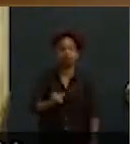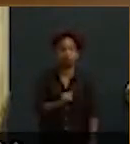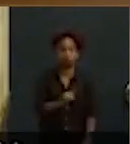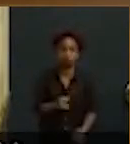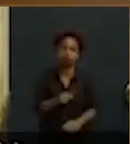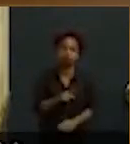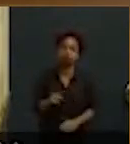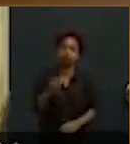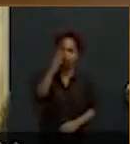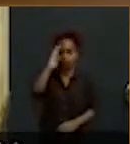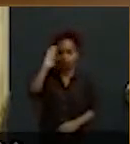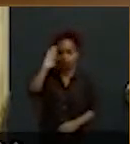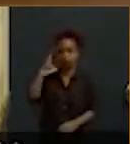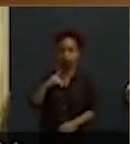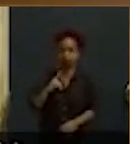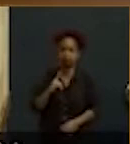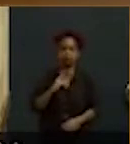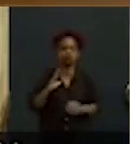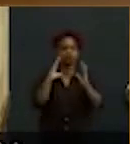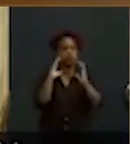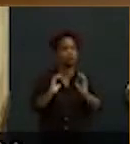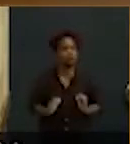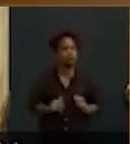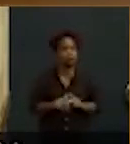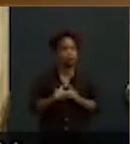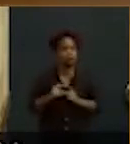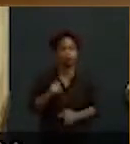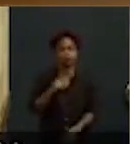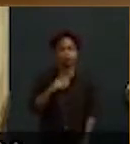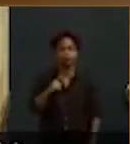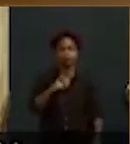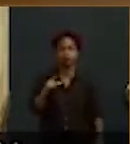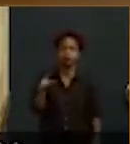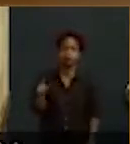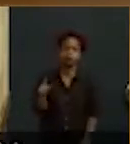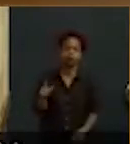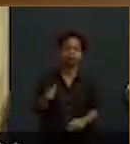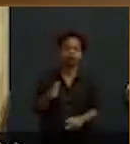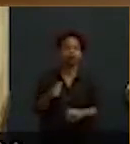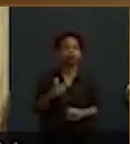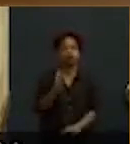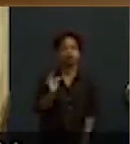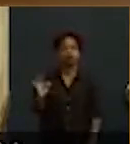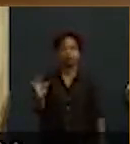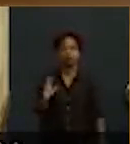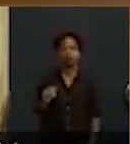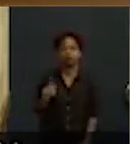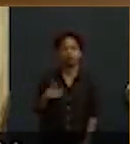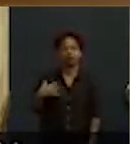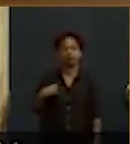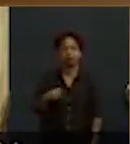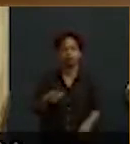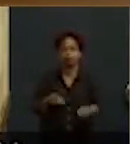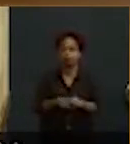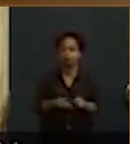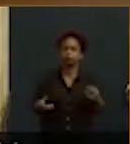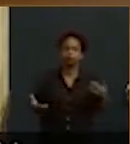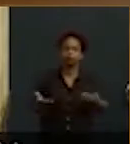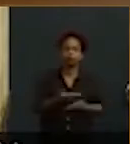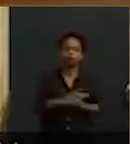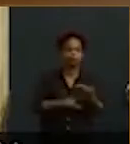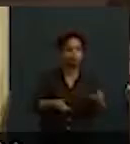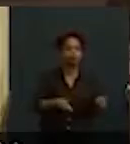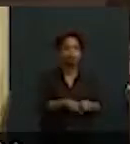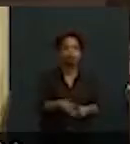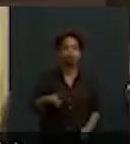é mestre em Estado e Cidadania pela Universidade Gama Filho, bem como em trabalho compartilhado com colegas